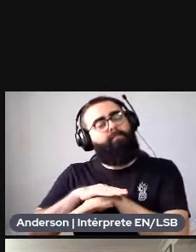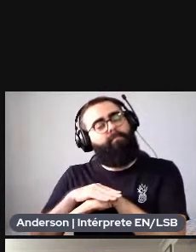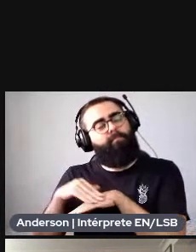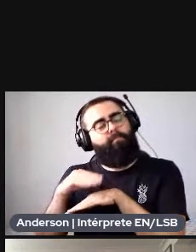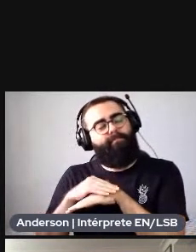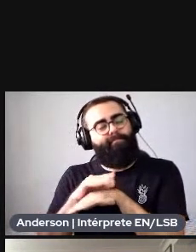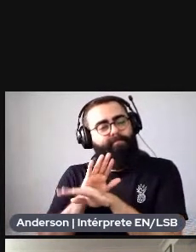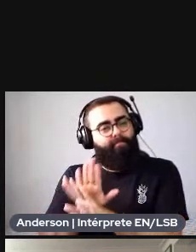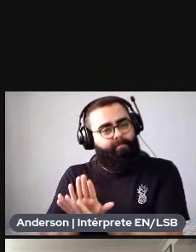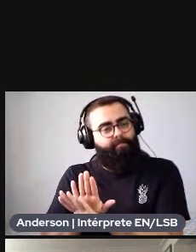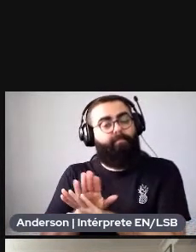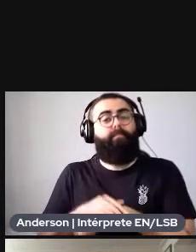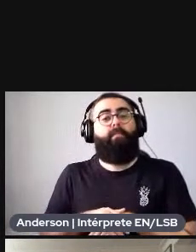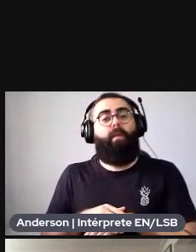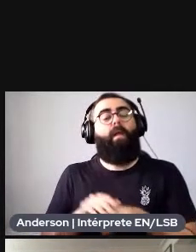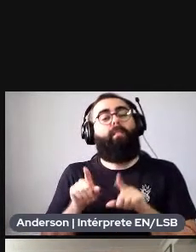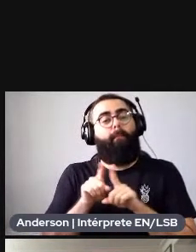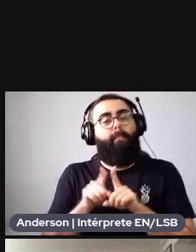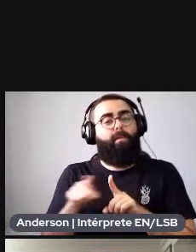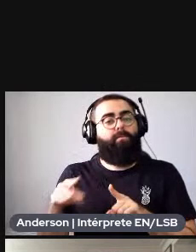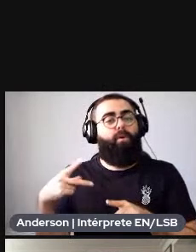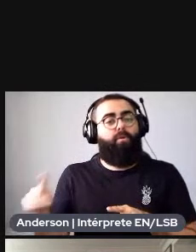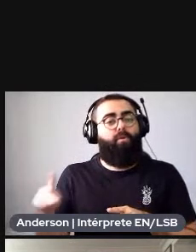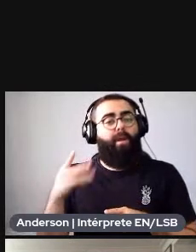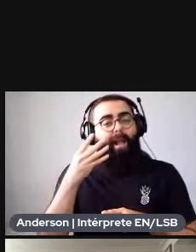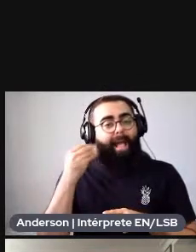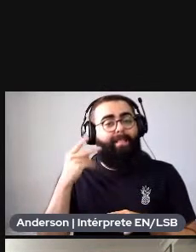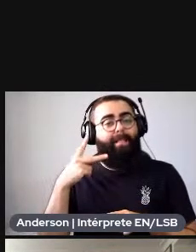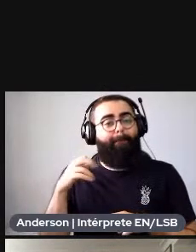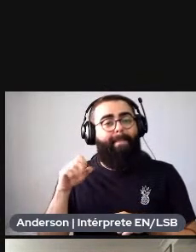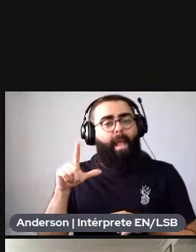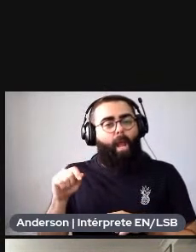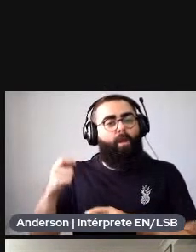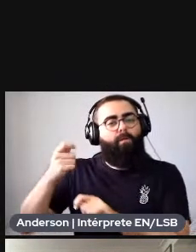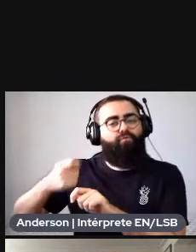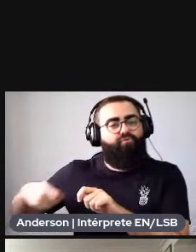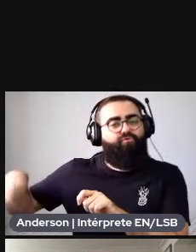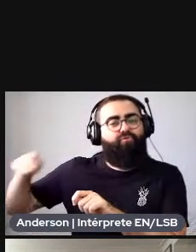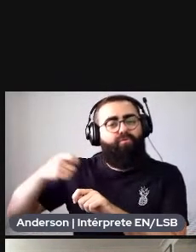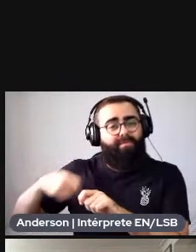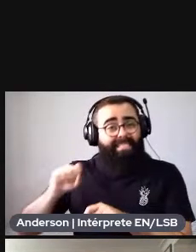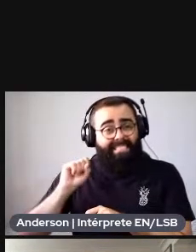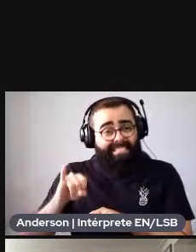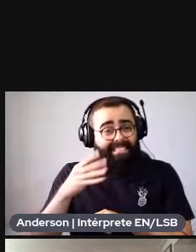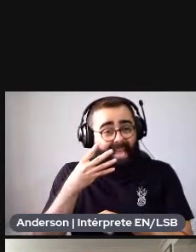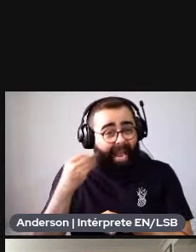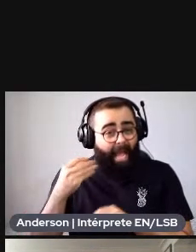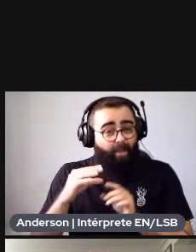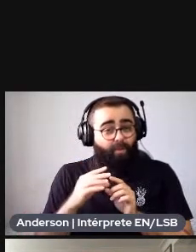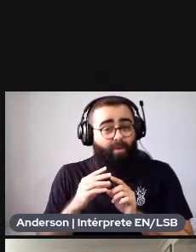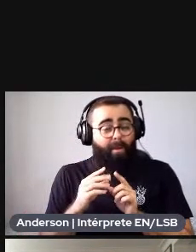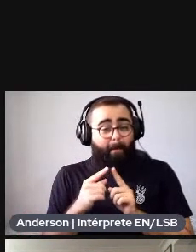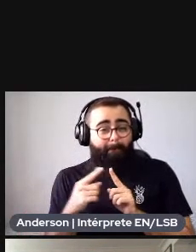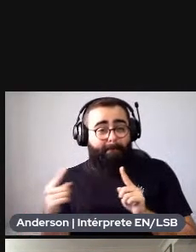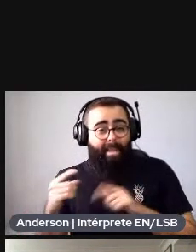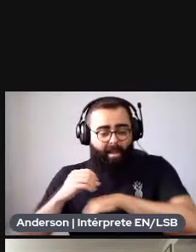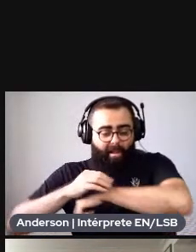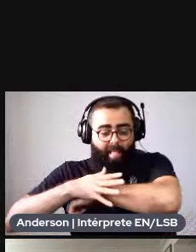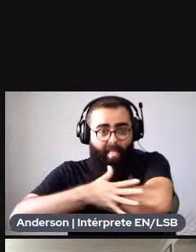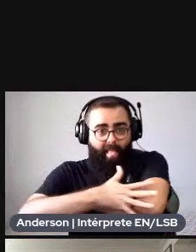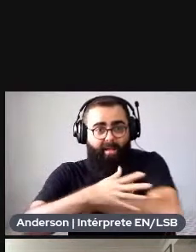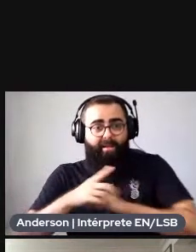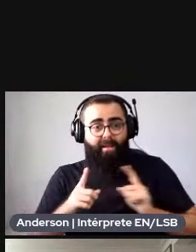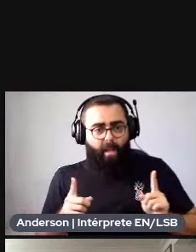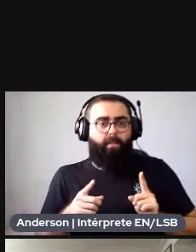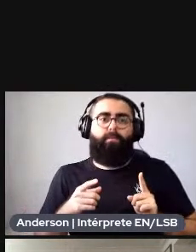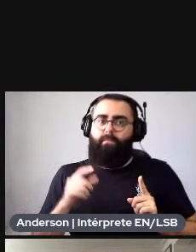e tratado, escovando-o regularmente, sobretudo se ele tem pelo comprido. Coloque na coleira do seu gato uma placa